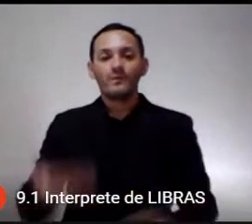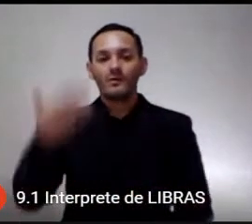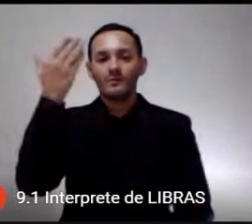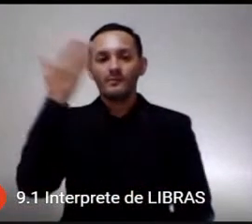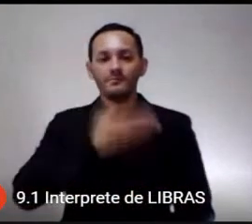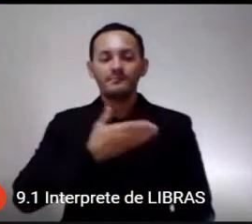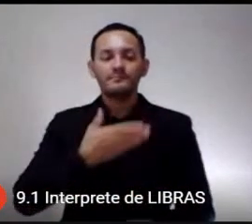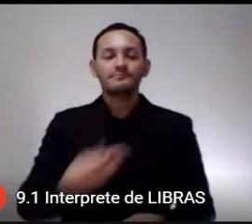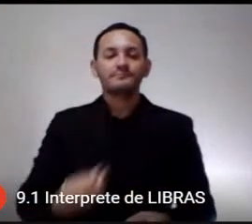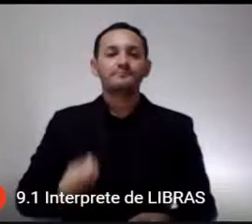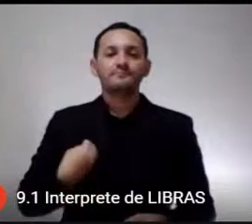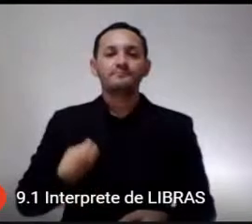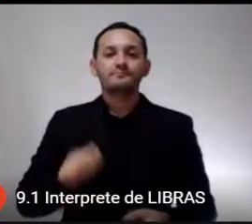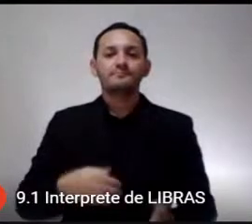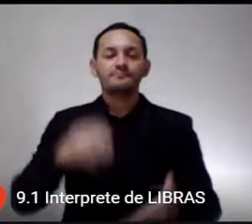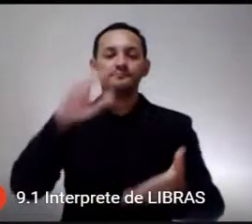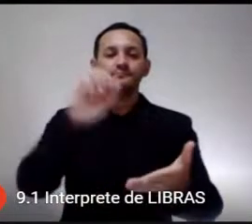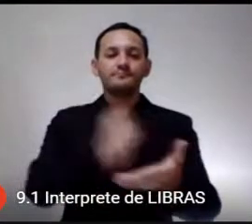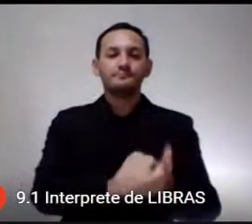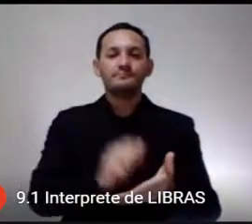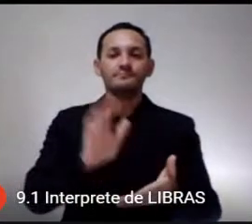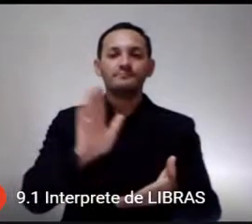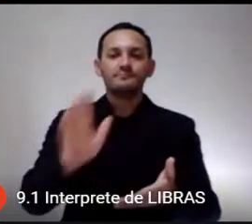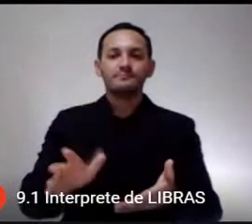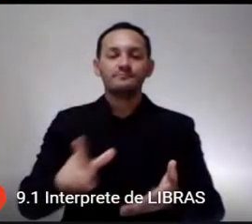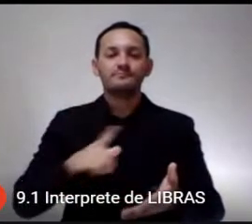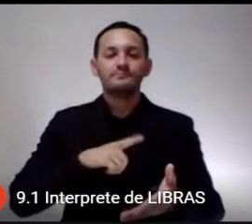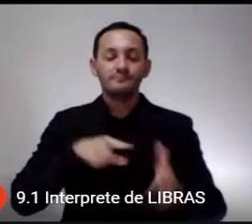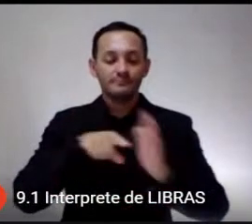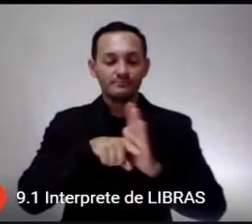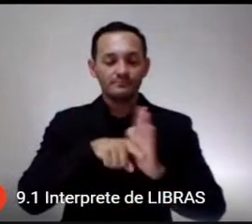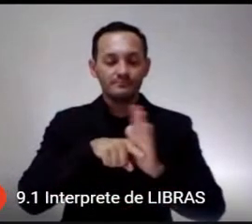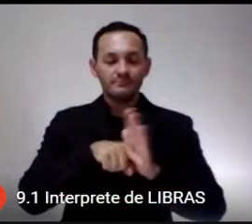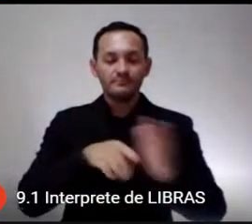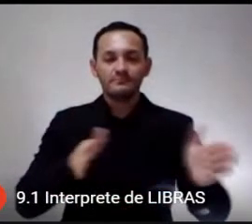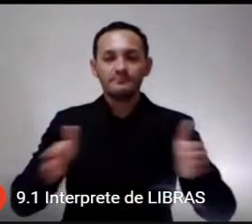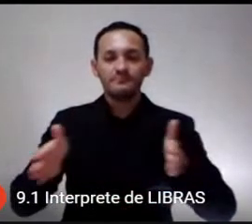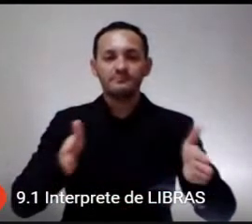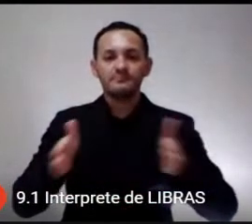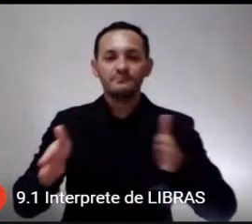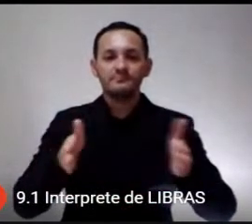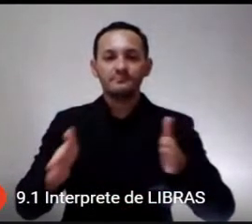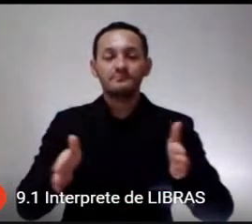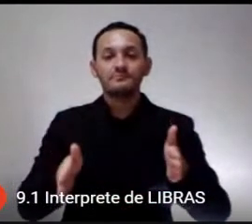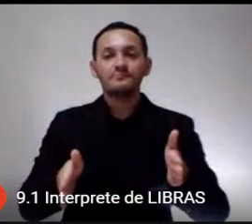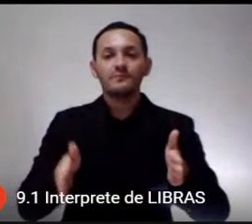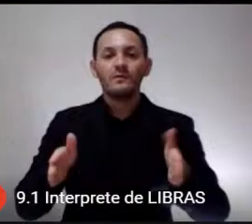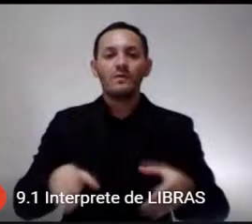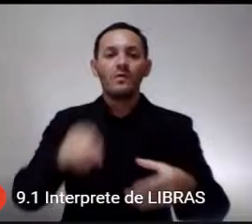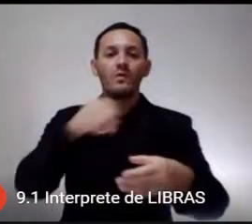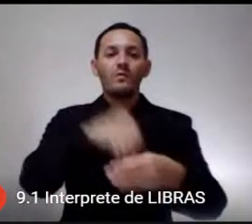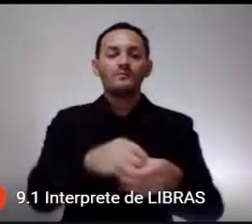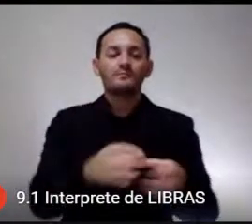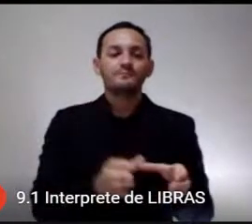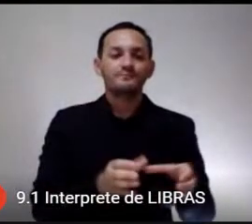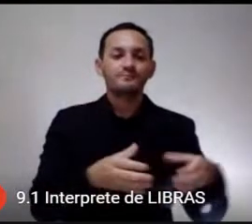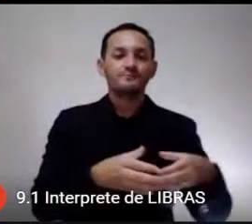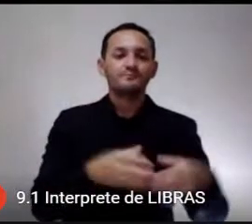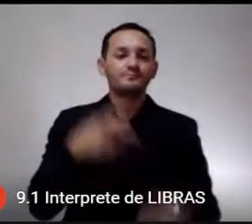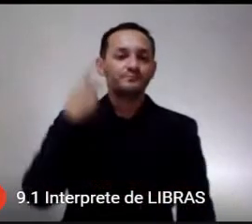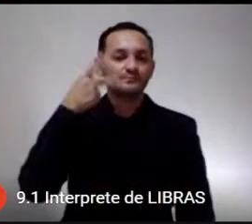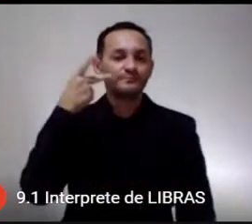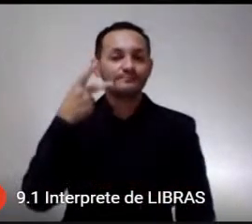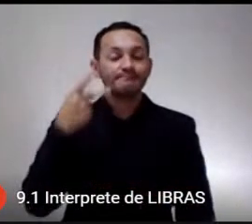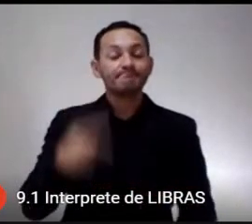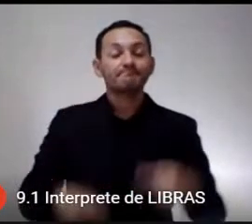de elegibilidade que deve ser analisada no processo de registro de candidatura. 1. O simples